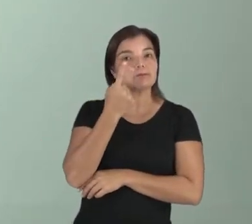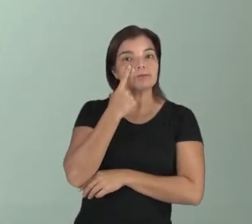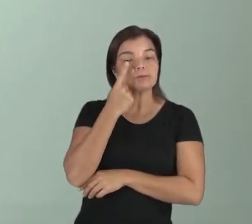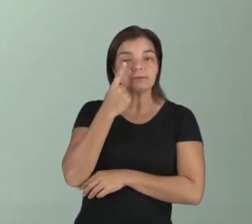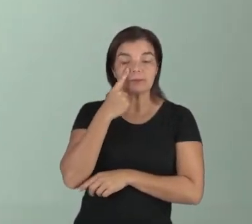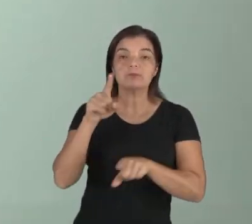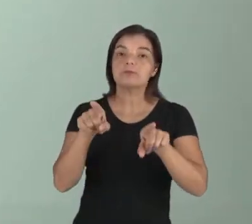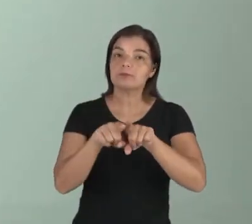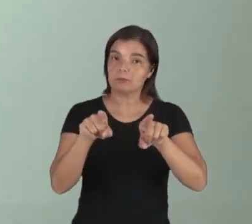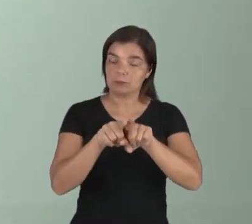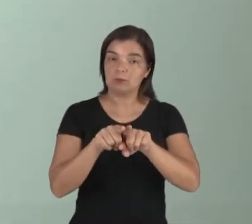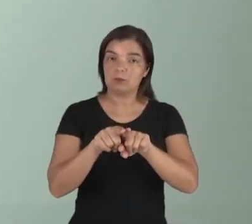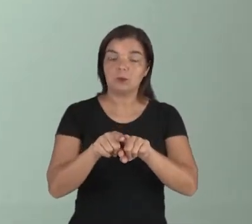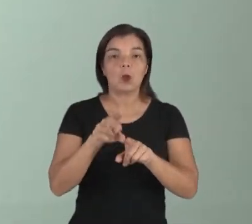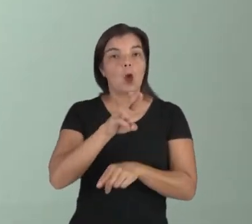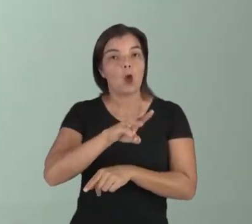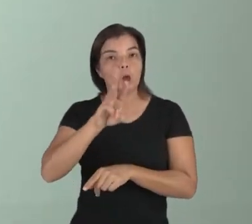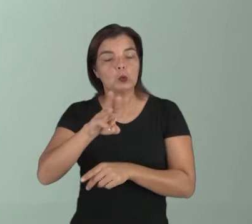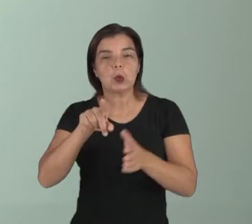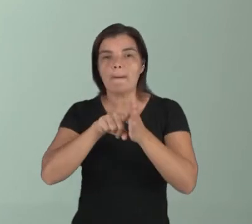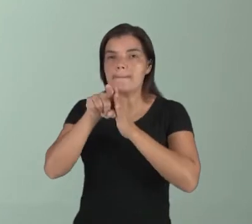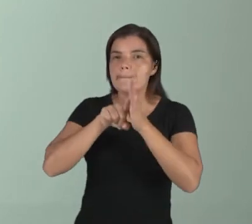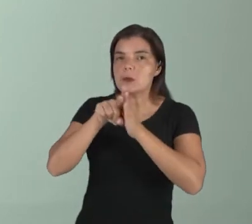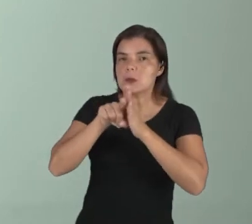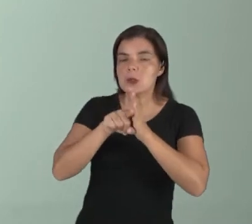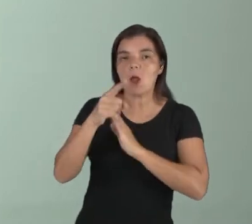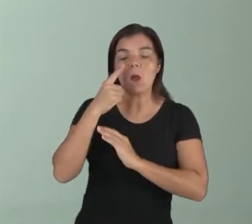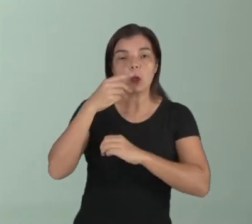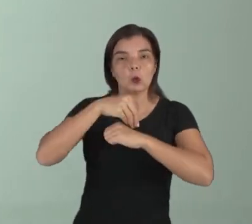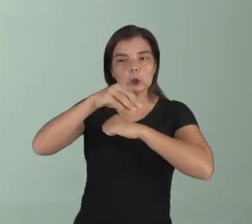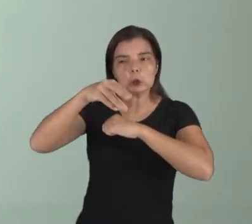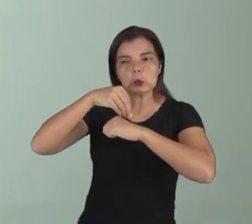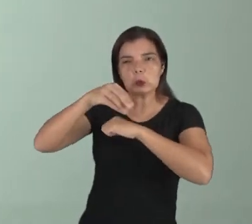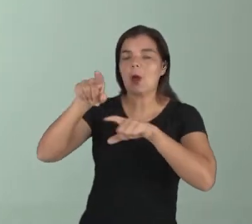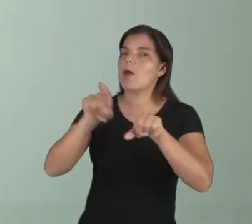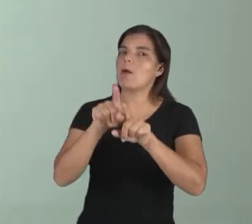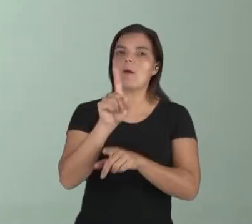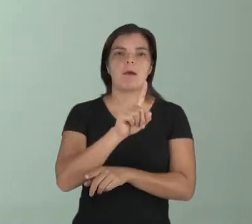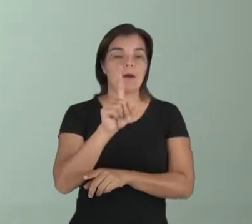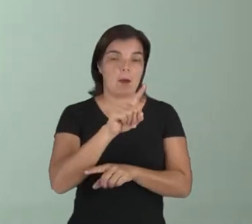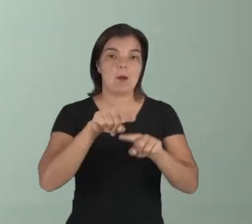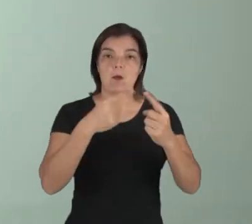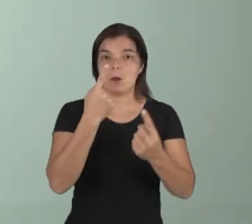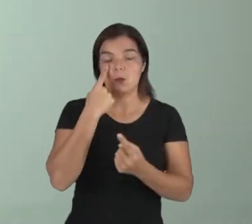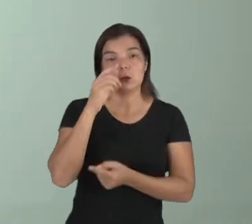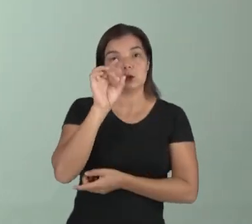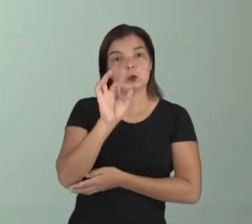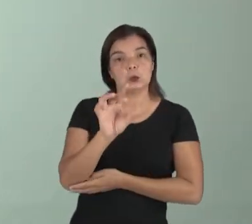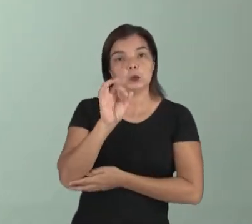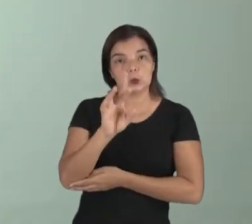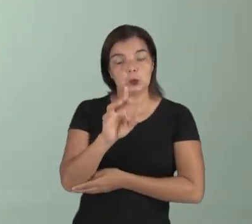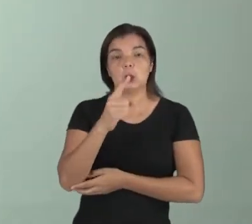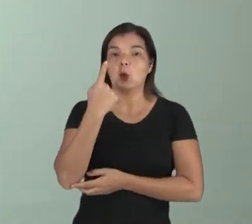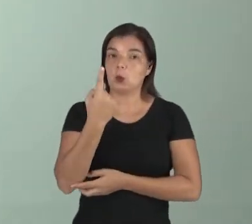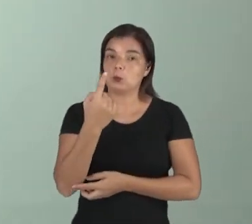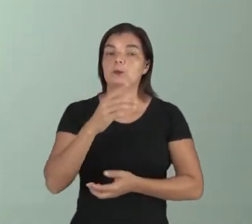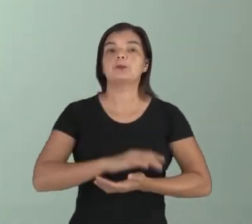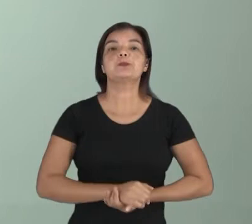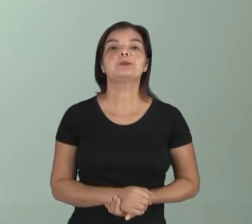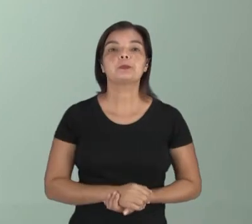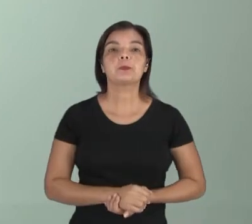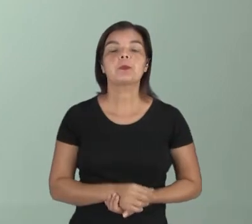as fontes e olhar mais de uma fonte, não sair reproduzindo algo que você viu somente em uma